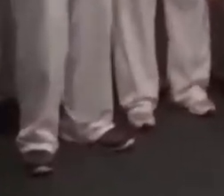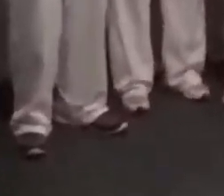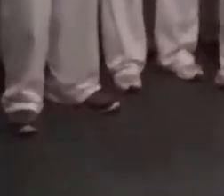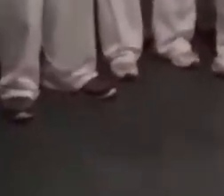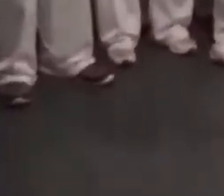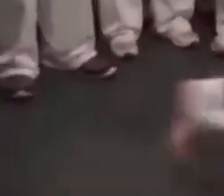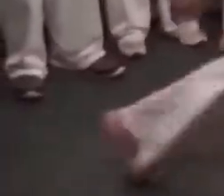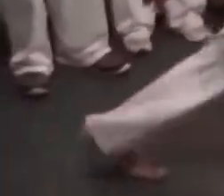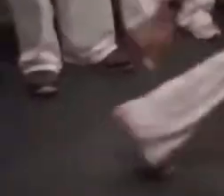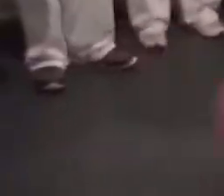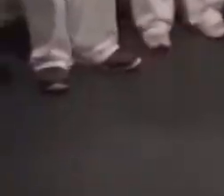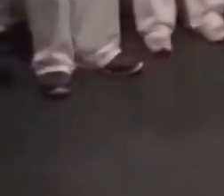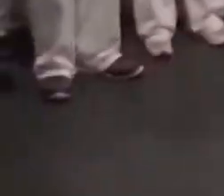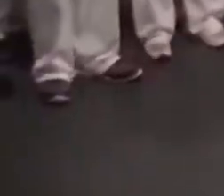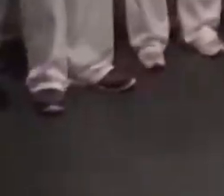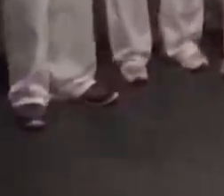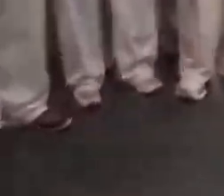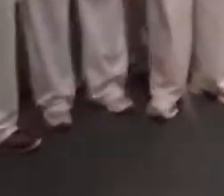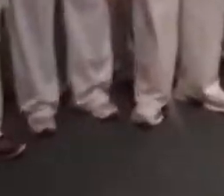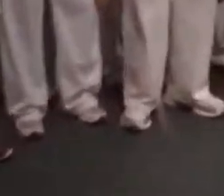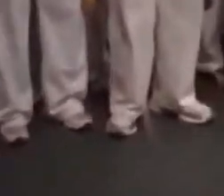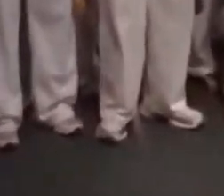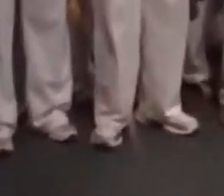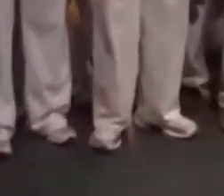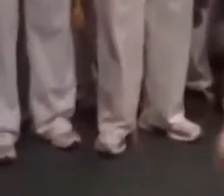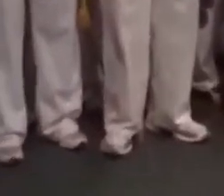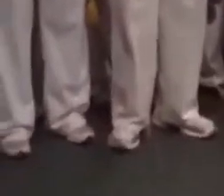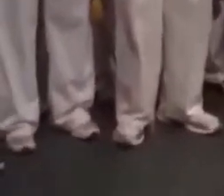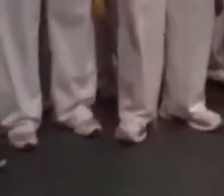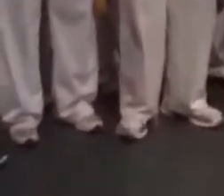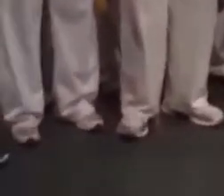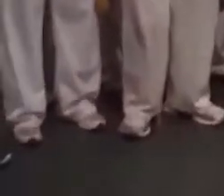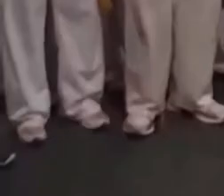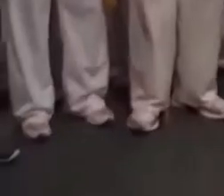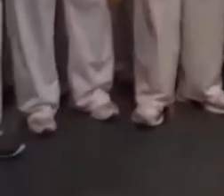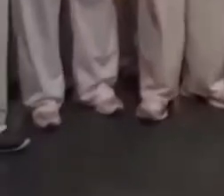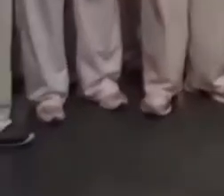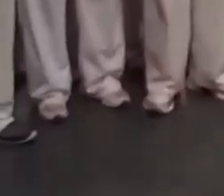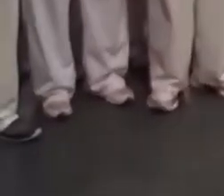E aí E aí